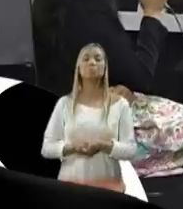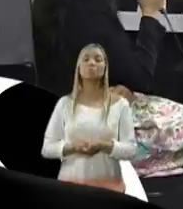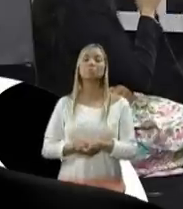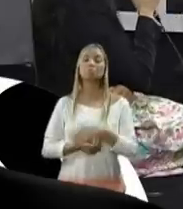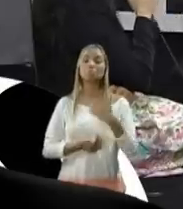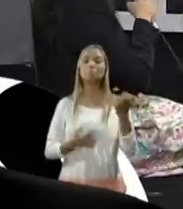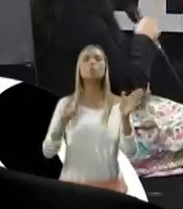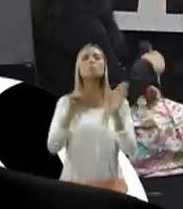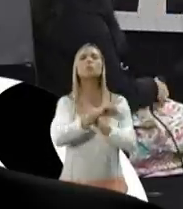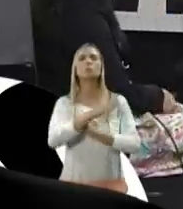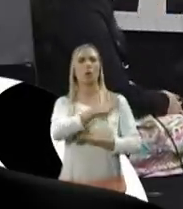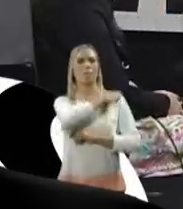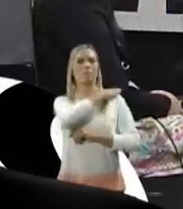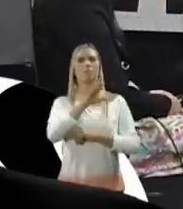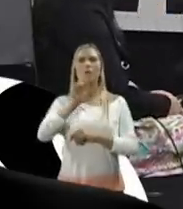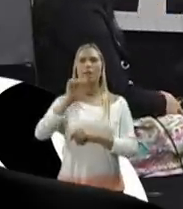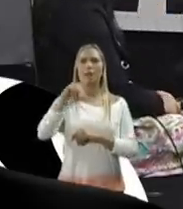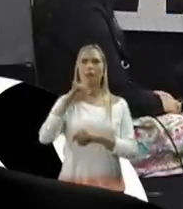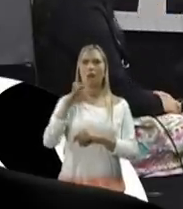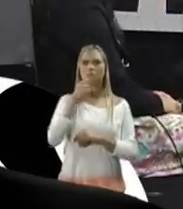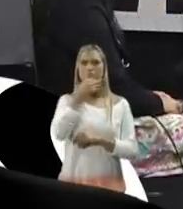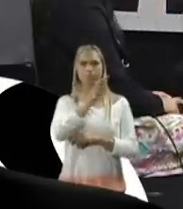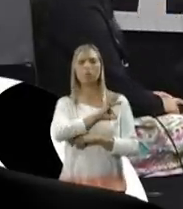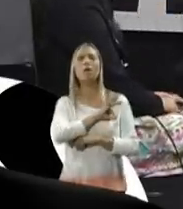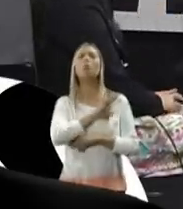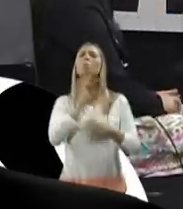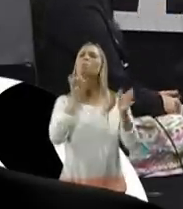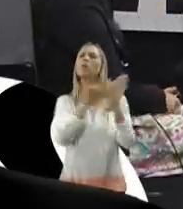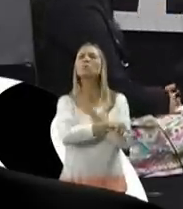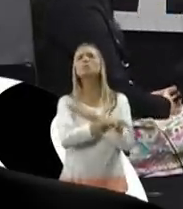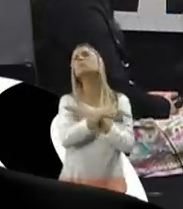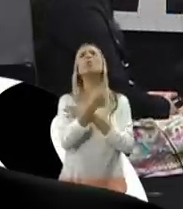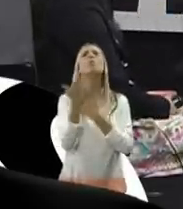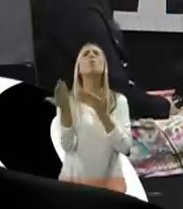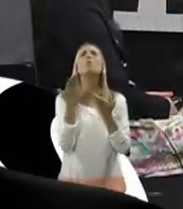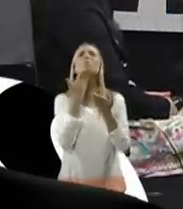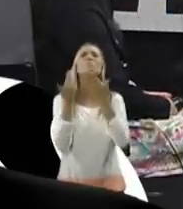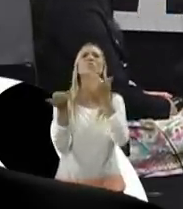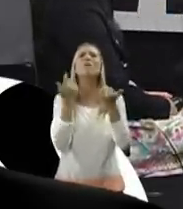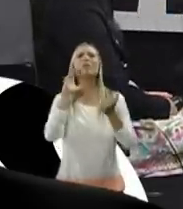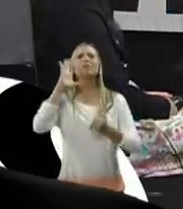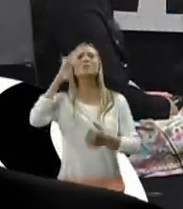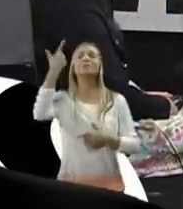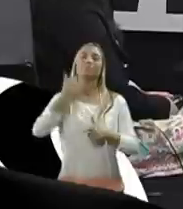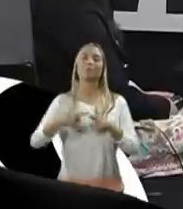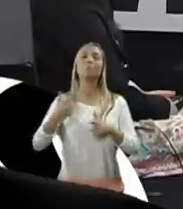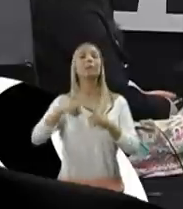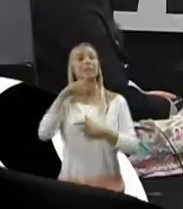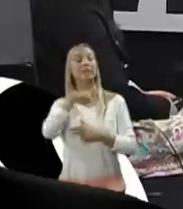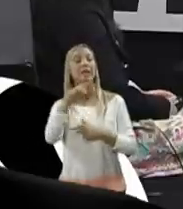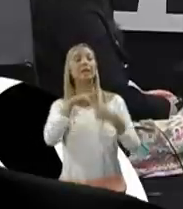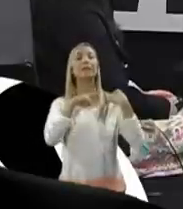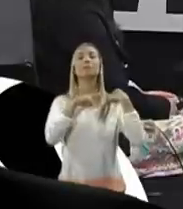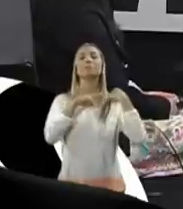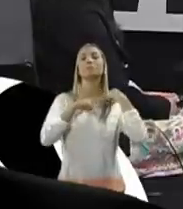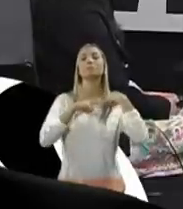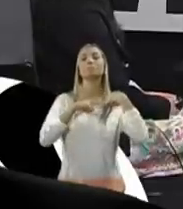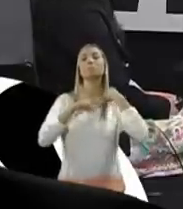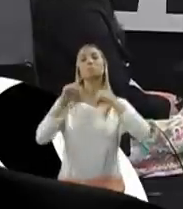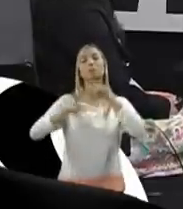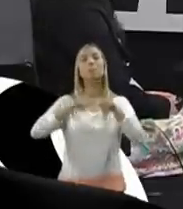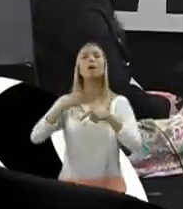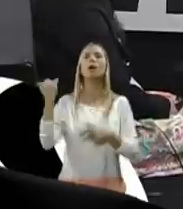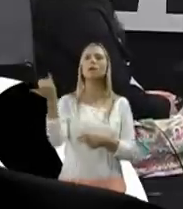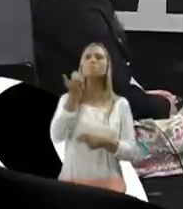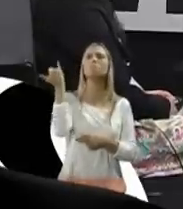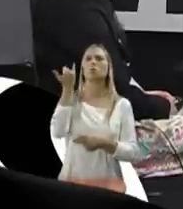Capitão Renato, como o senhor vê, assim, qual direção tomarmos, né? Porque existe um trabalho, tanto no campo que é necessário,